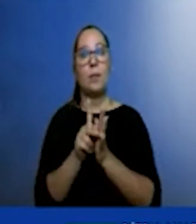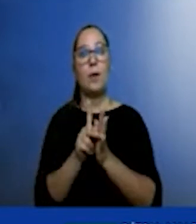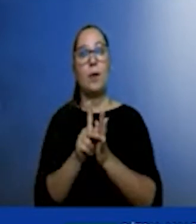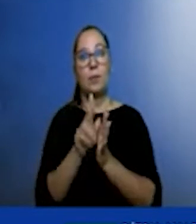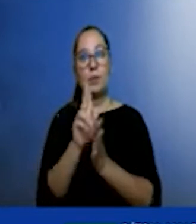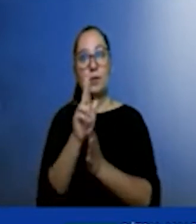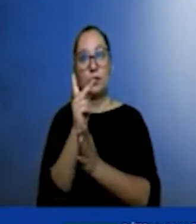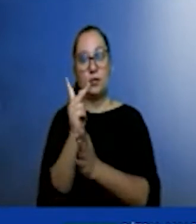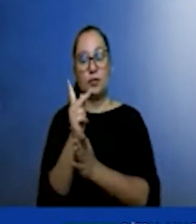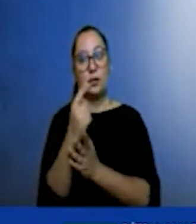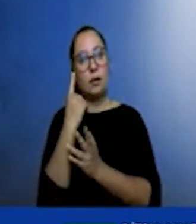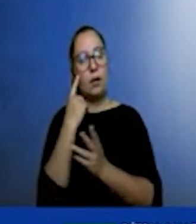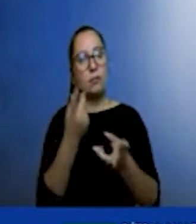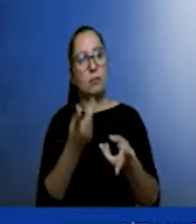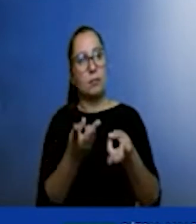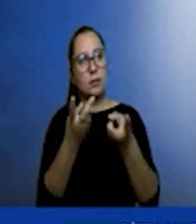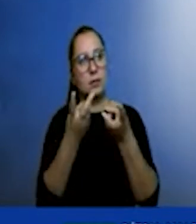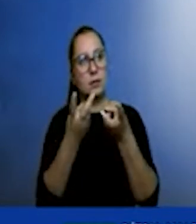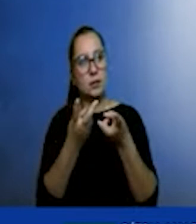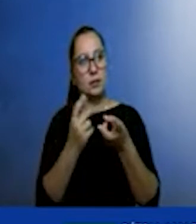que somente